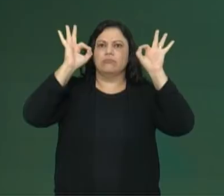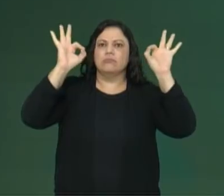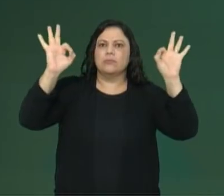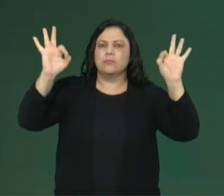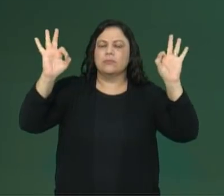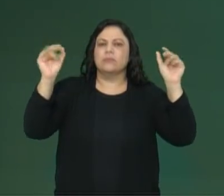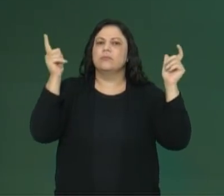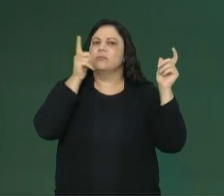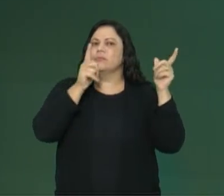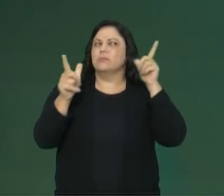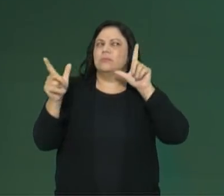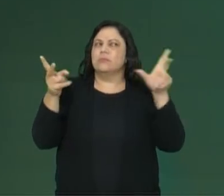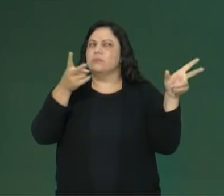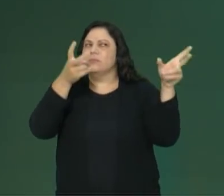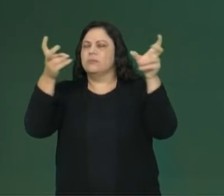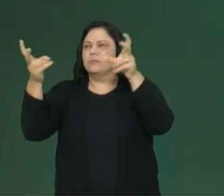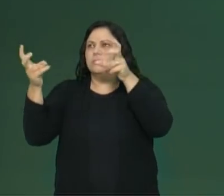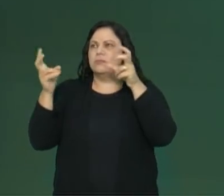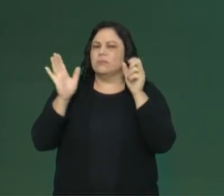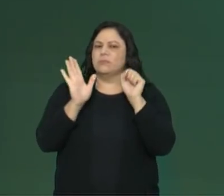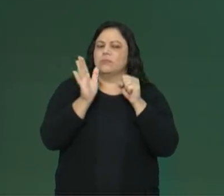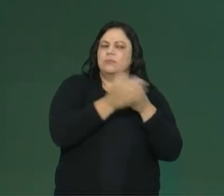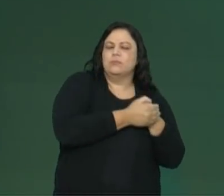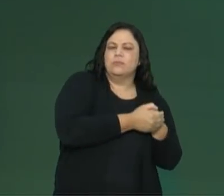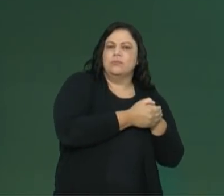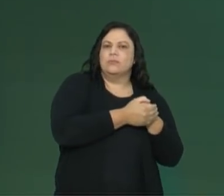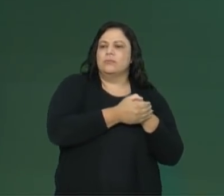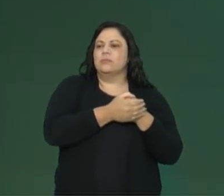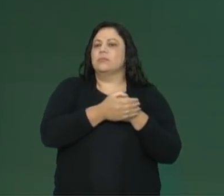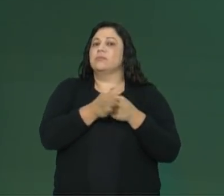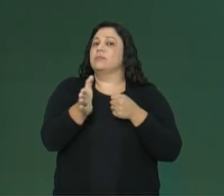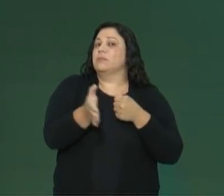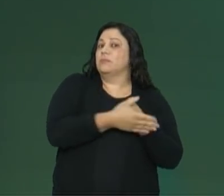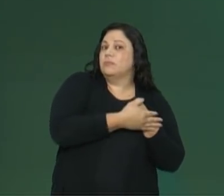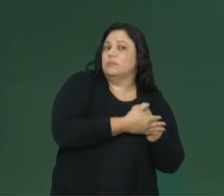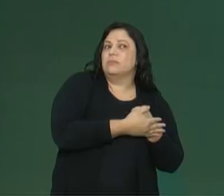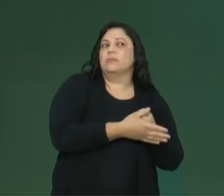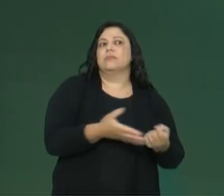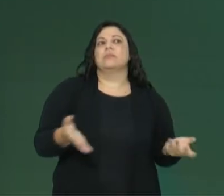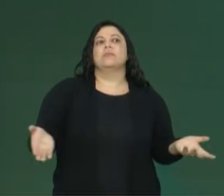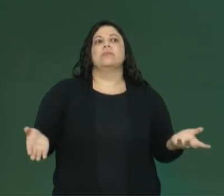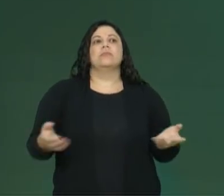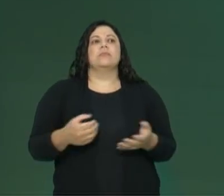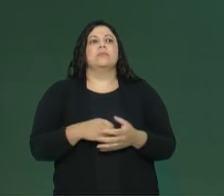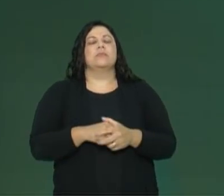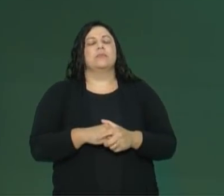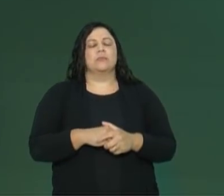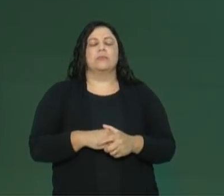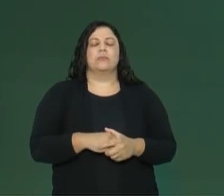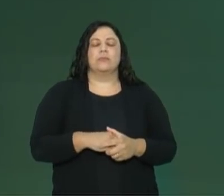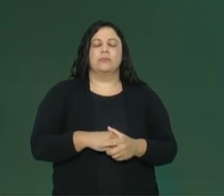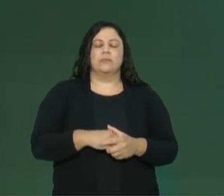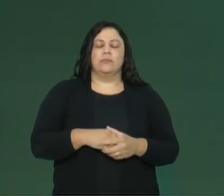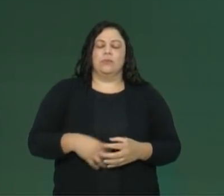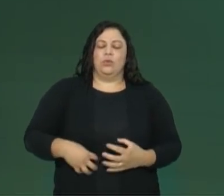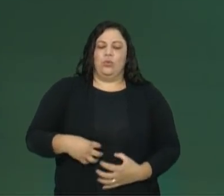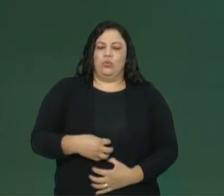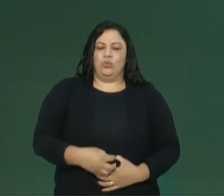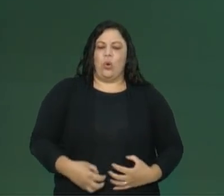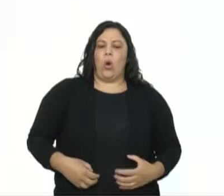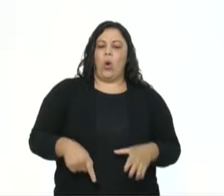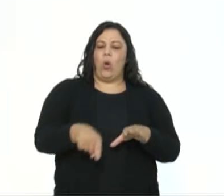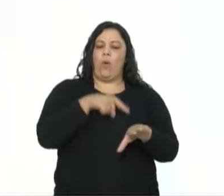chegando até eles, até que eles conseguem se abrigar na concha, toda uma defesa, né? A massa visceral com os órgãos e o